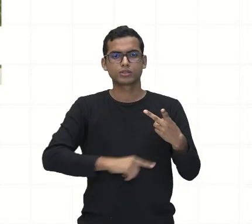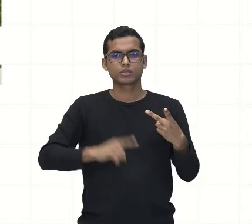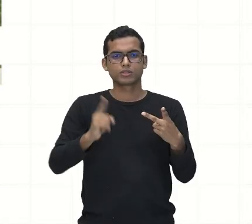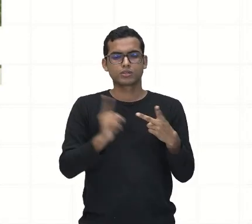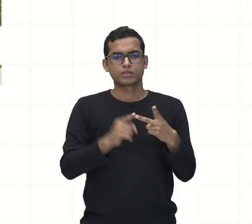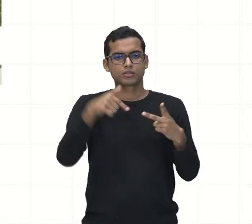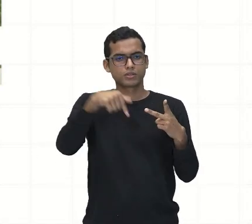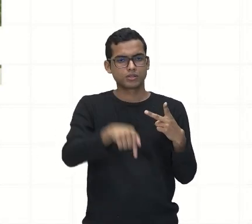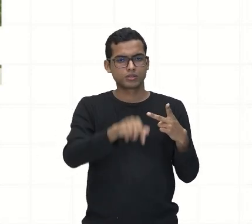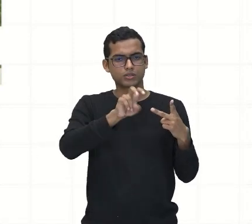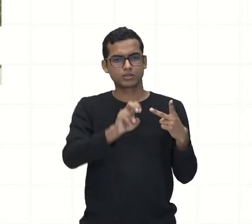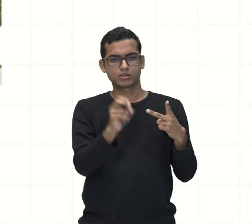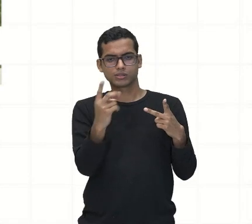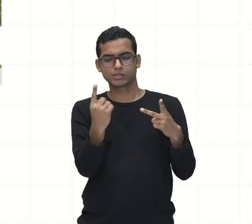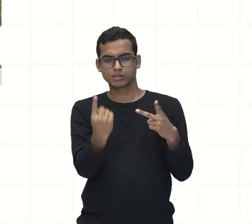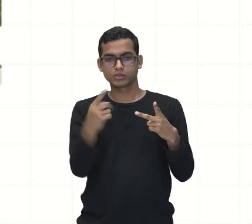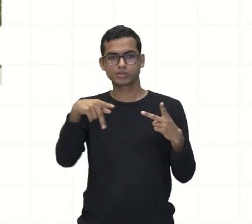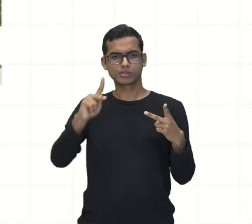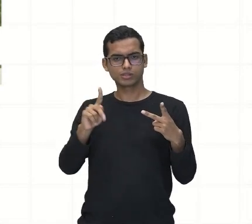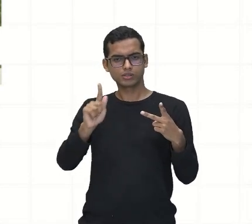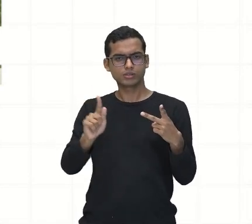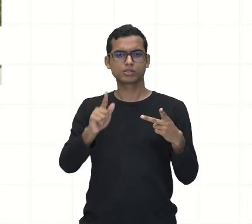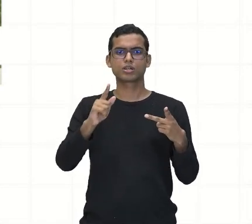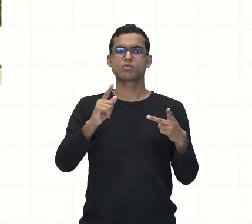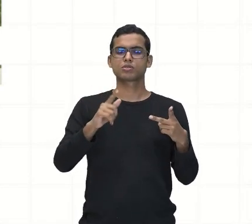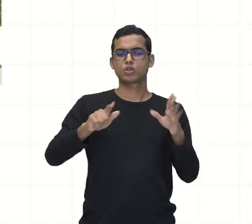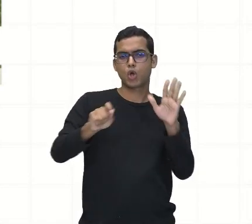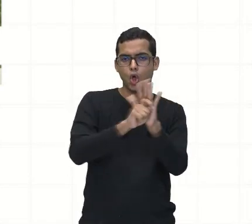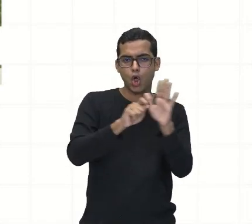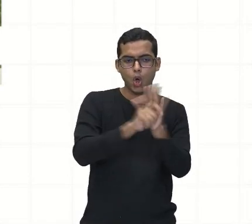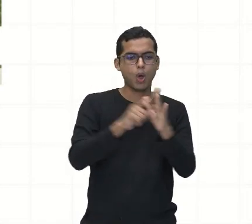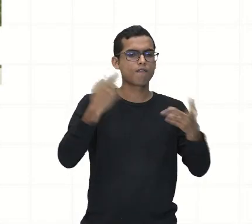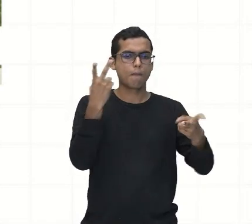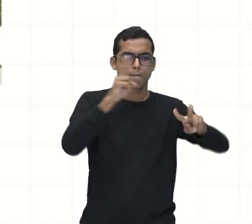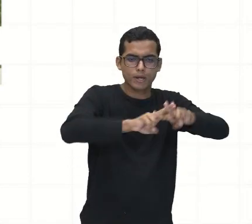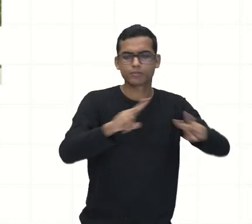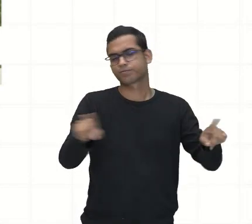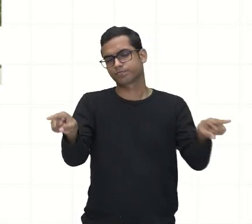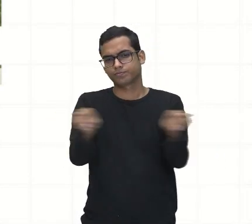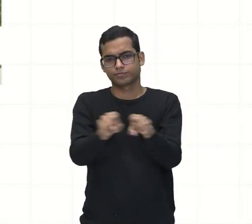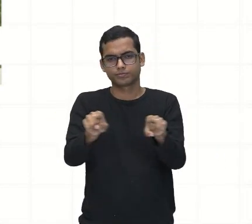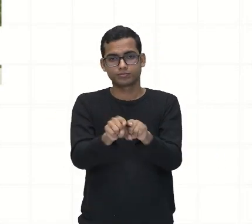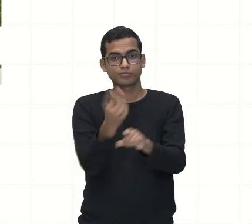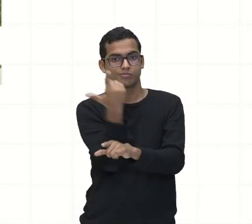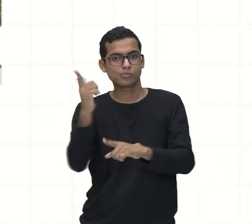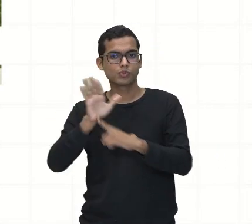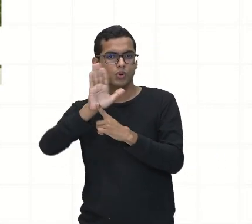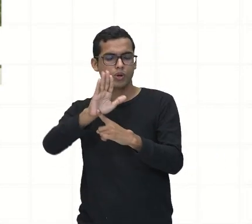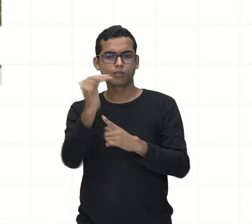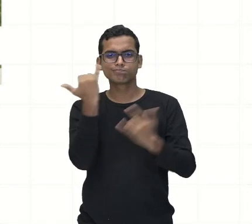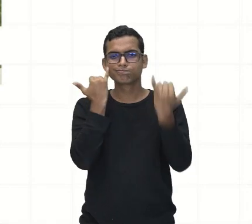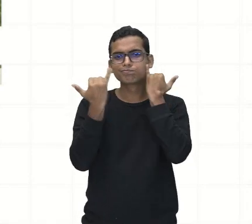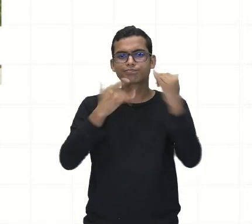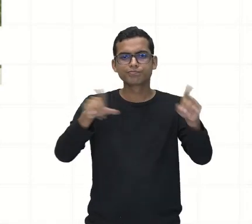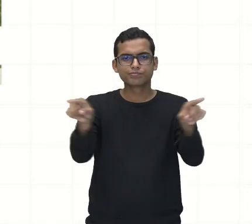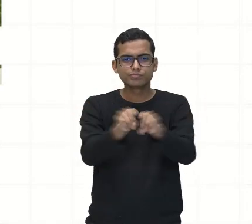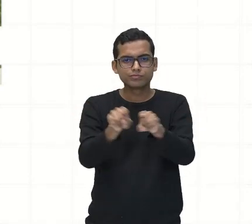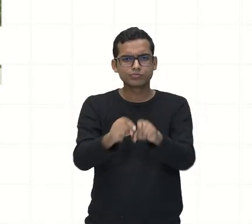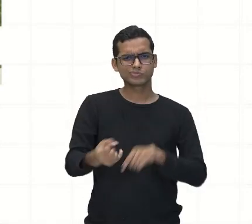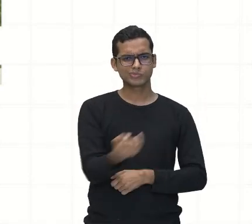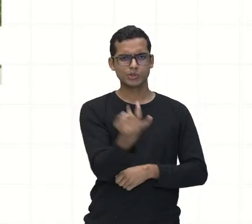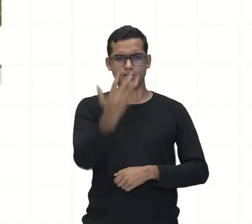751 quilos de drogas foram apreendidos, certo? Também ele traz outra informação, como o número